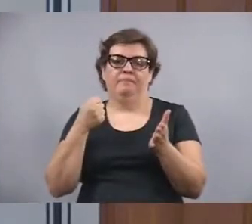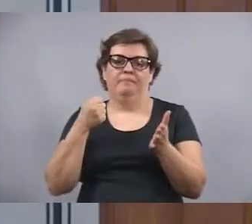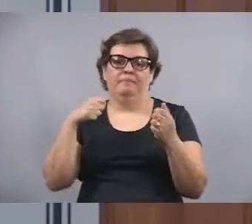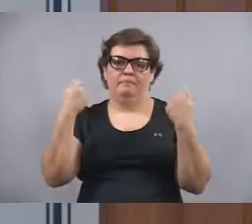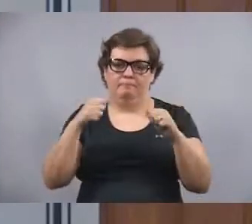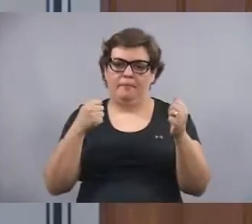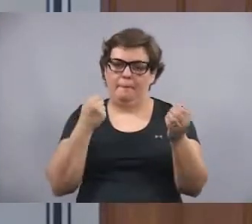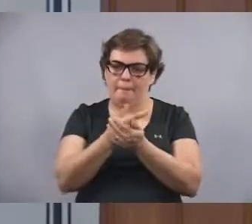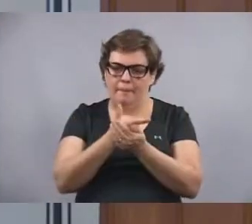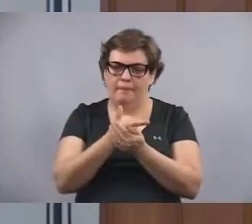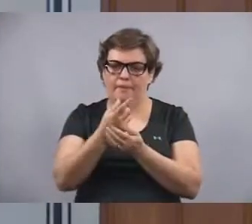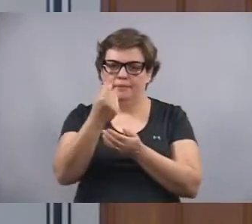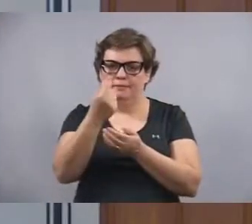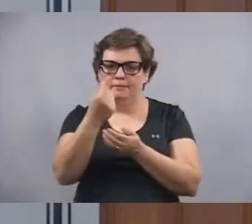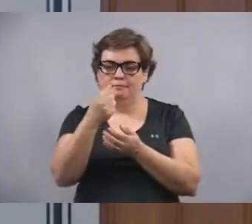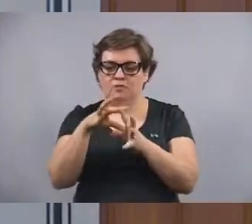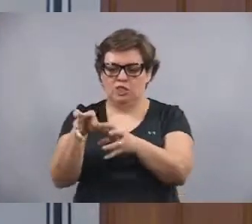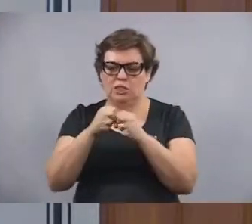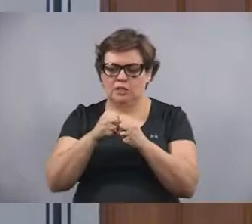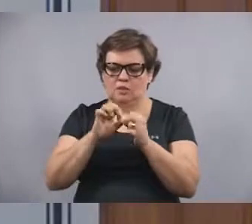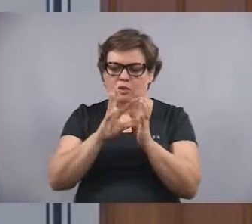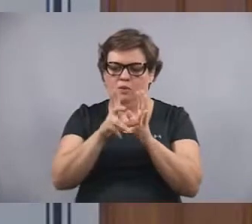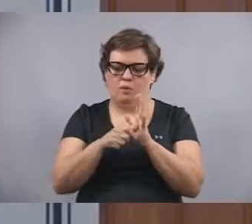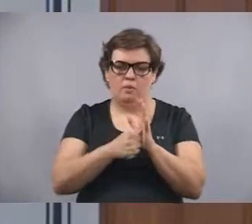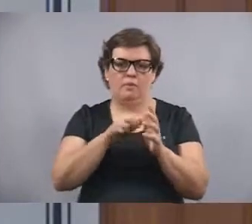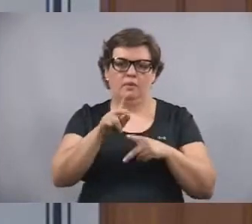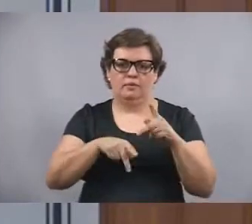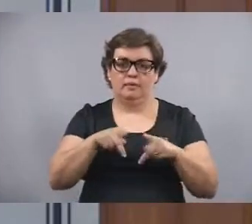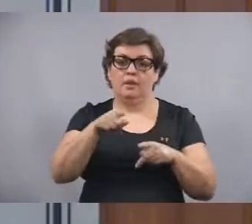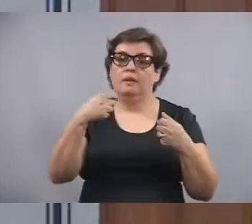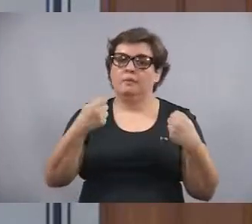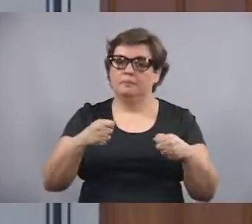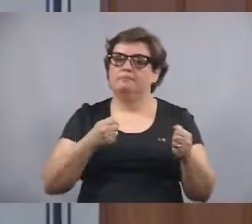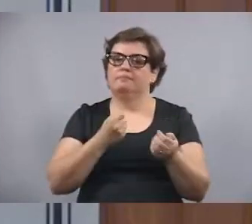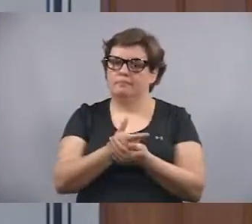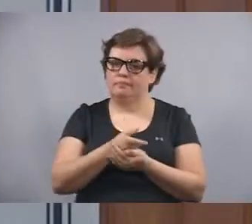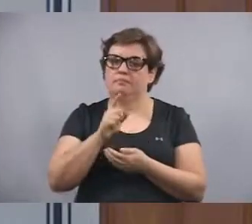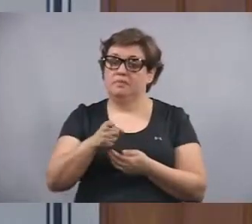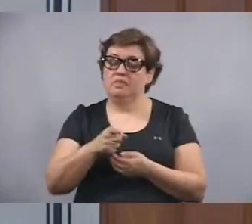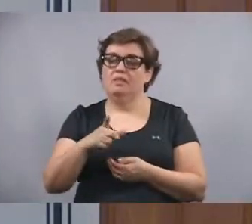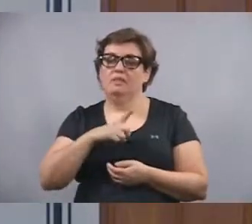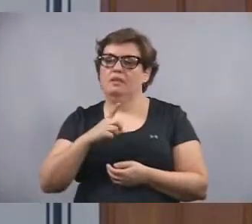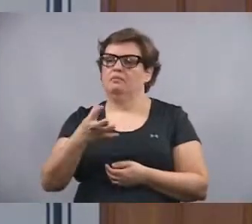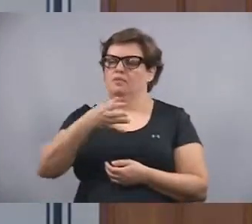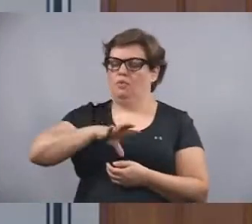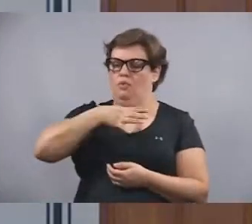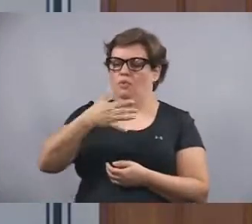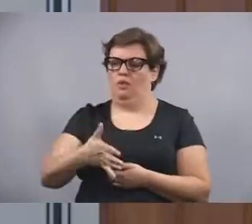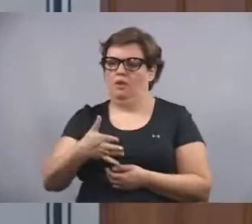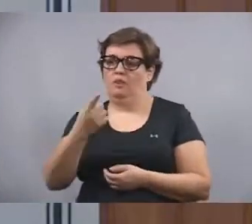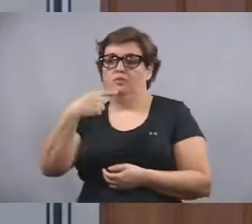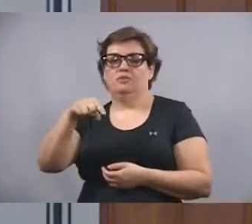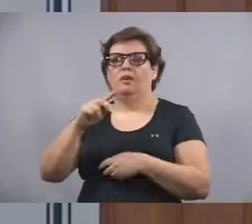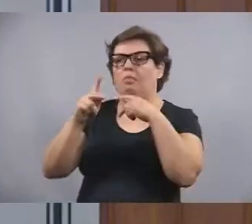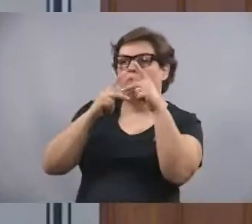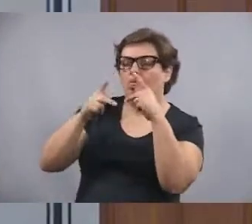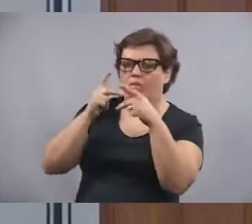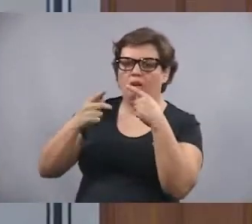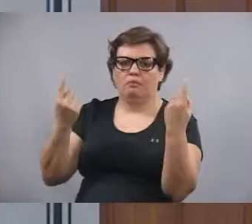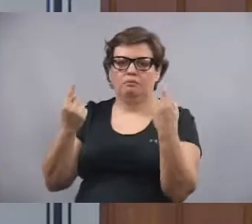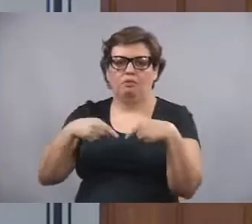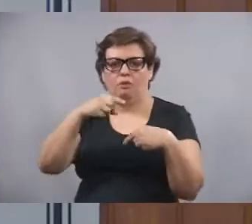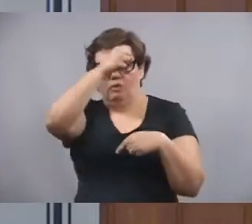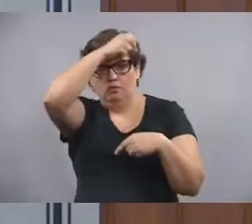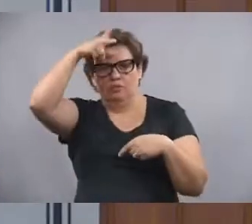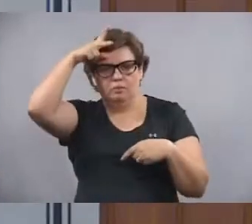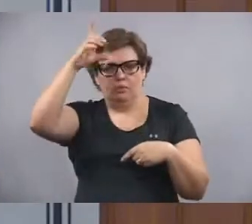dinheiro tirado do povo, que ele vai ter que pagar. Ele ainda tem coragem de ir na rádio e cobrar do prefeito Daniel sobre